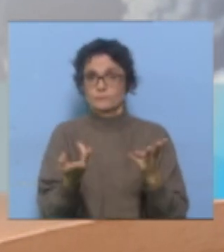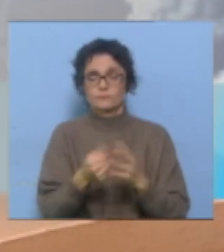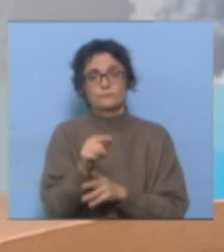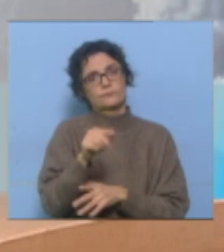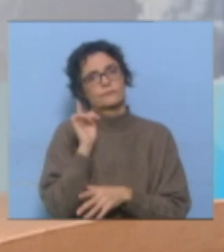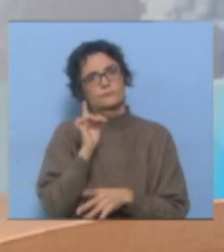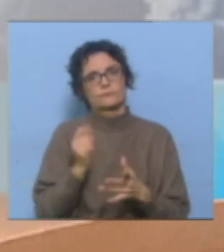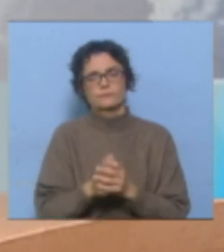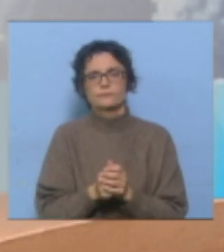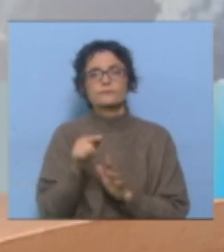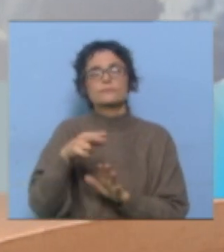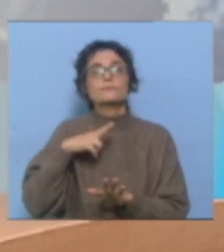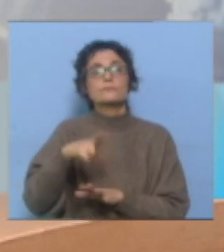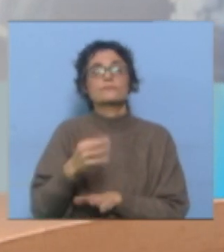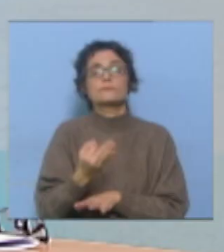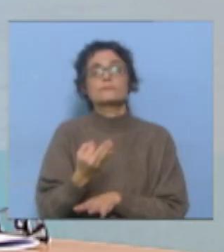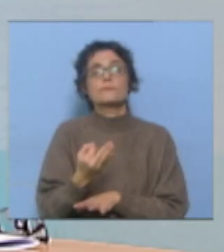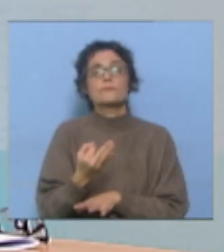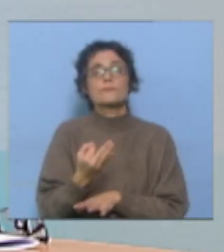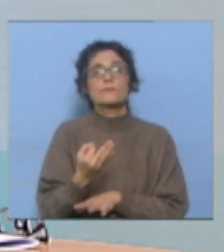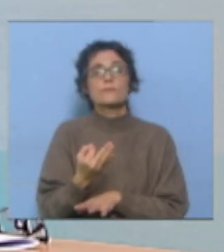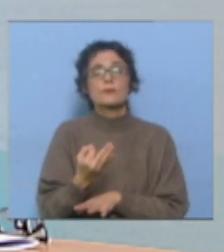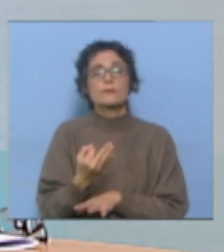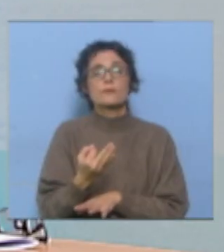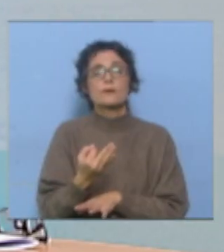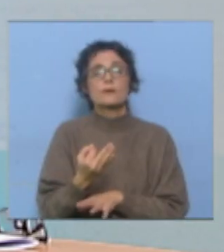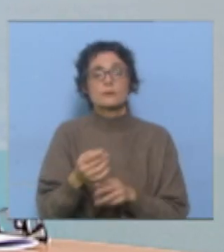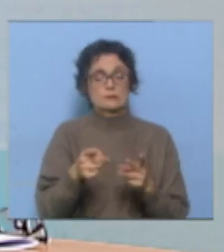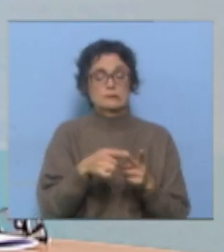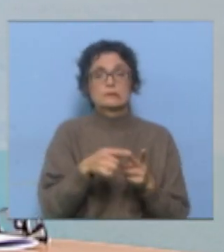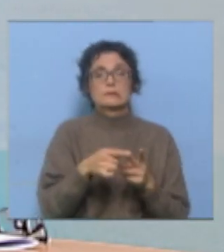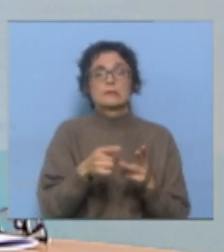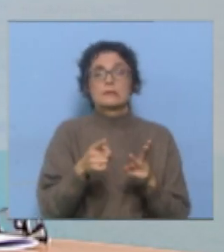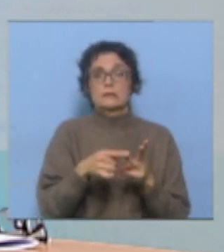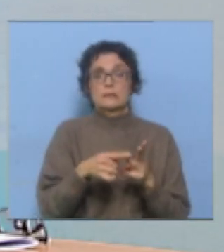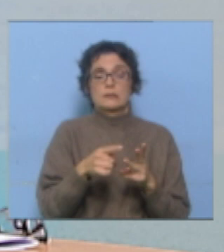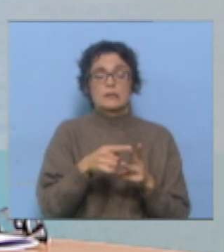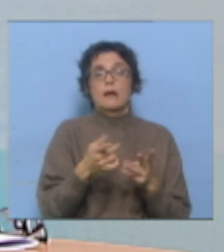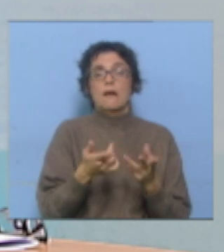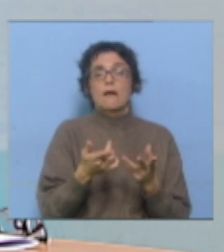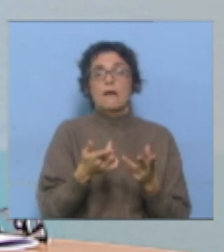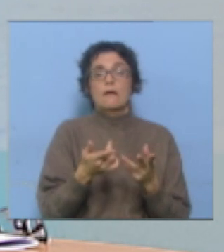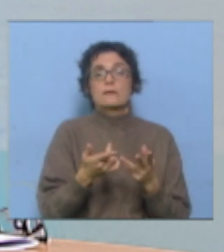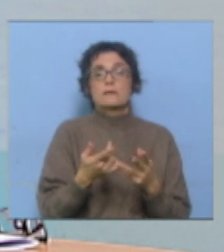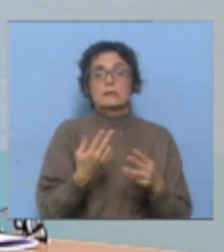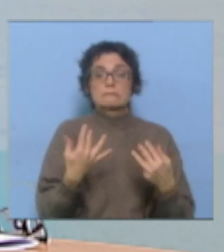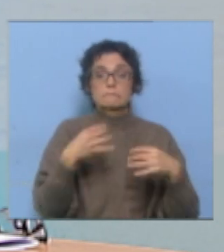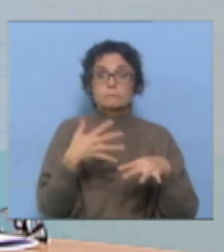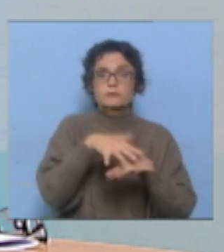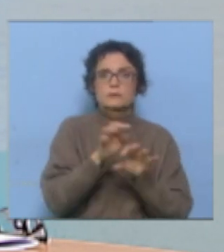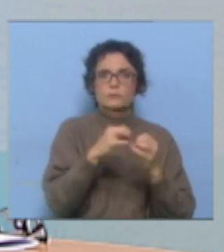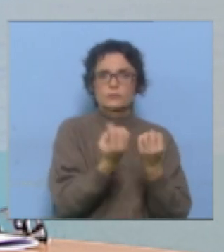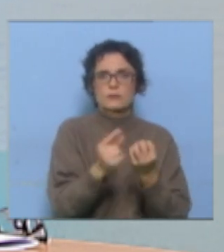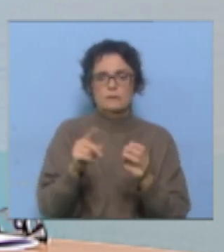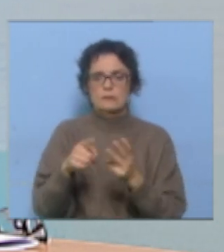sempre. E no caso em Portugal, os 2 últimos que apontou, a reintegração social e as prisões, tudo isso é tratado conjuntamente,